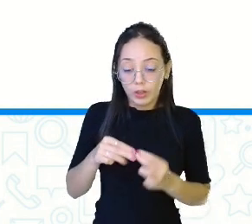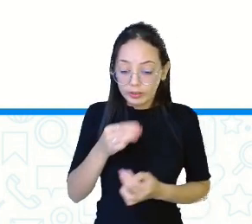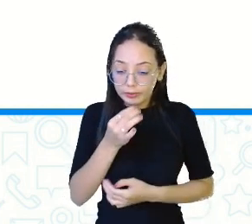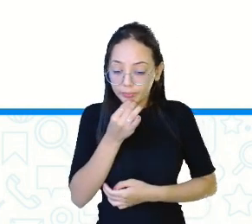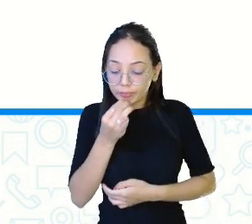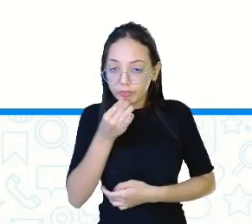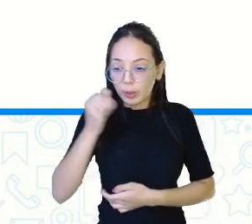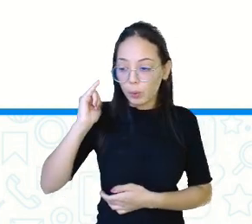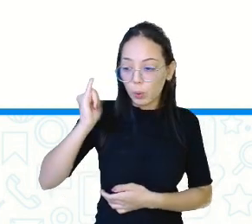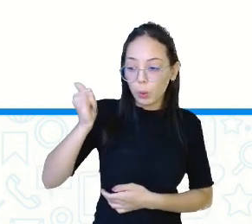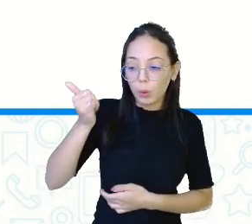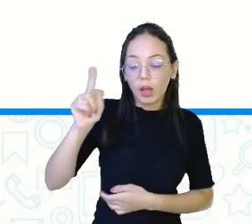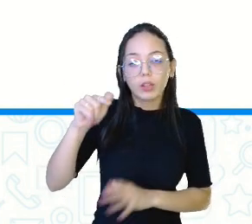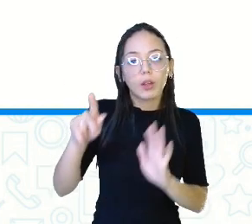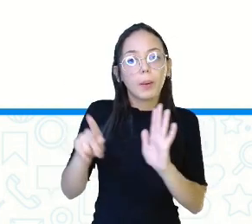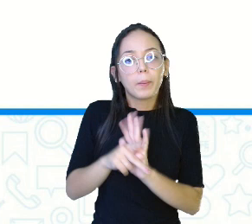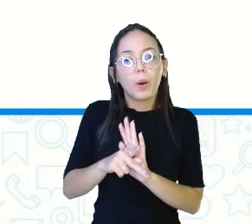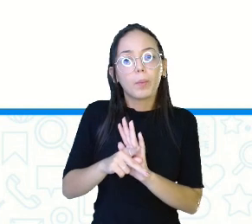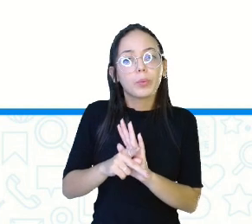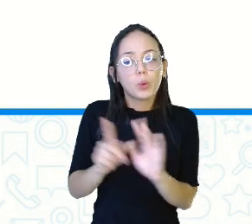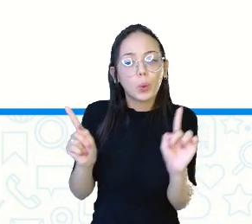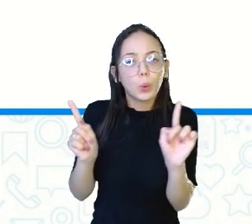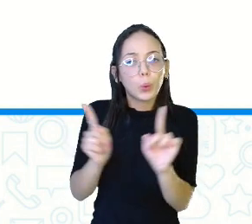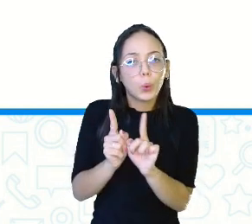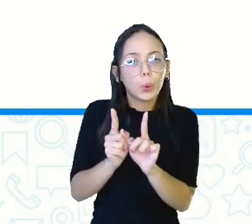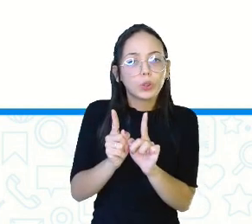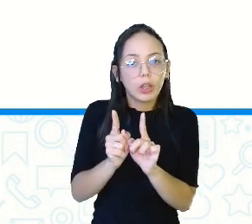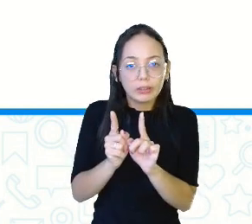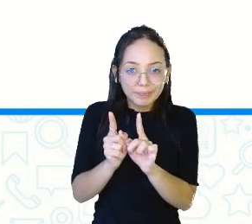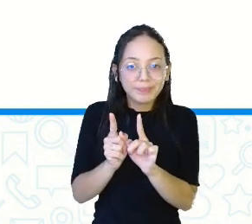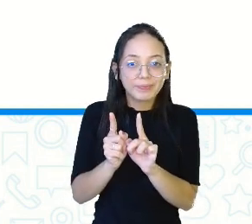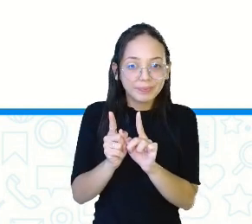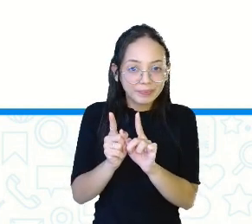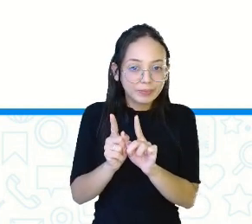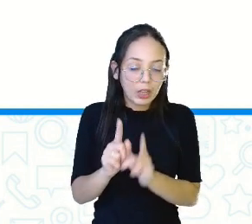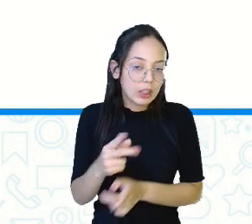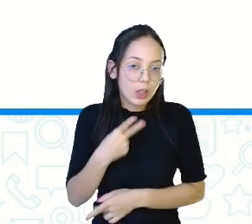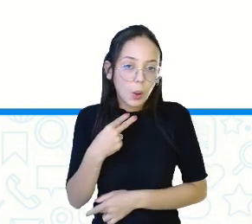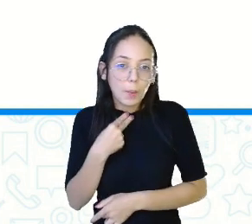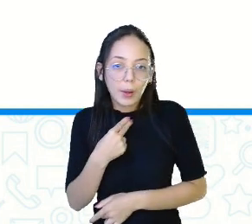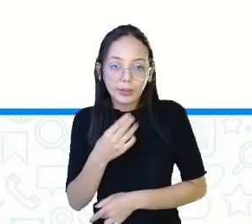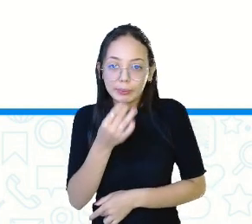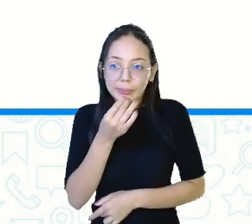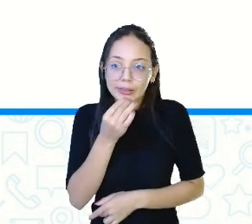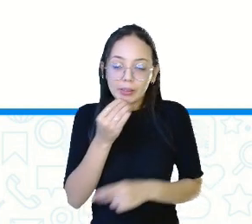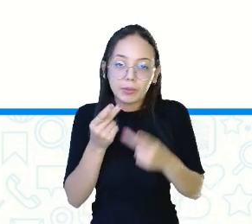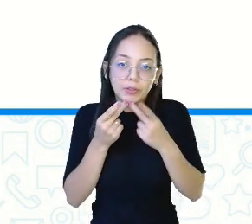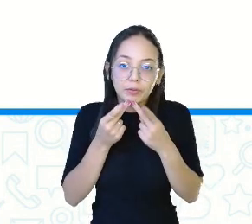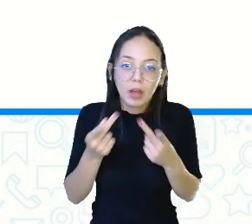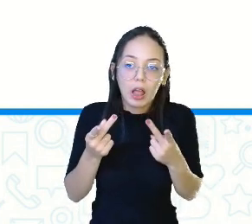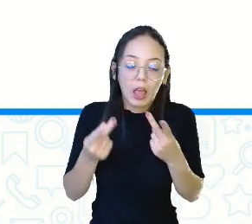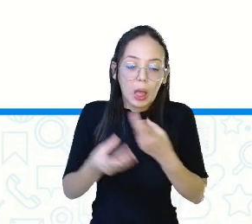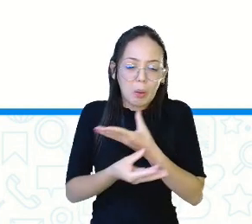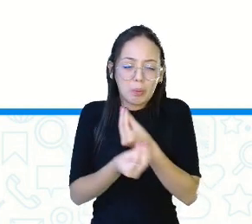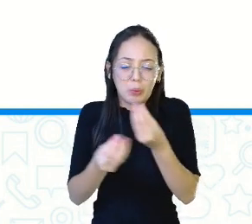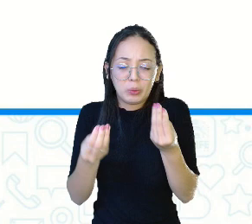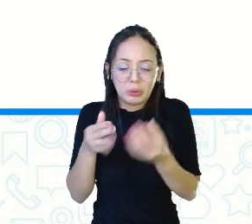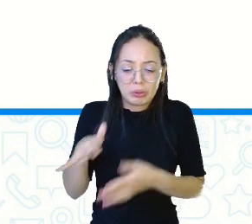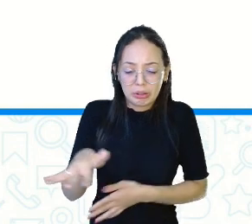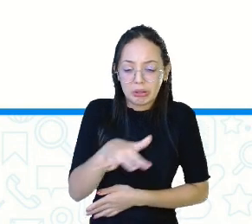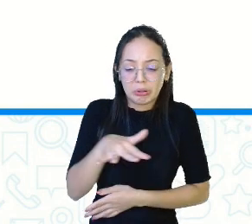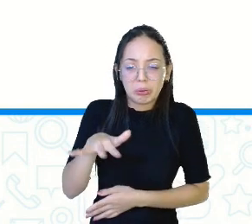do conto ser uma narrativa breve, em que não é possível se falar em muitos